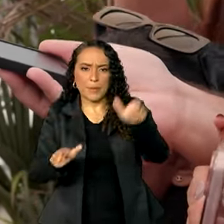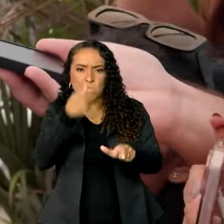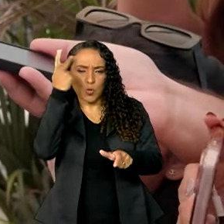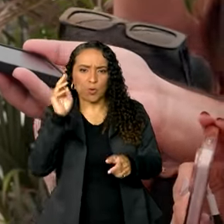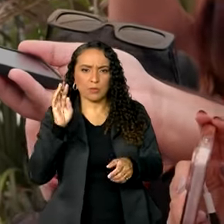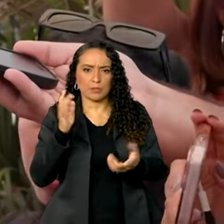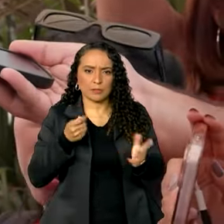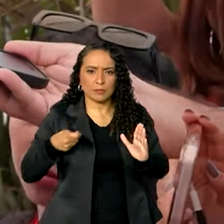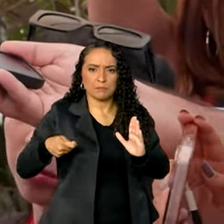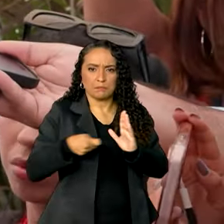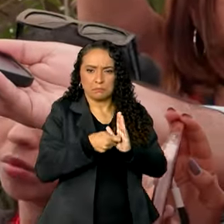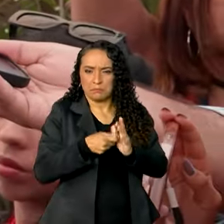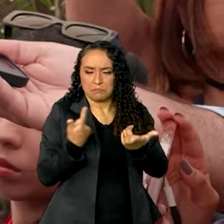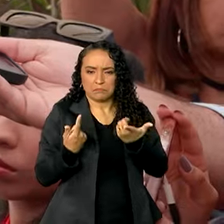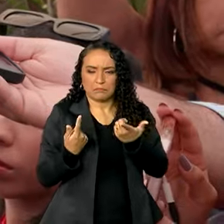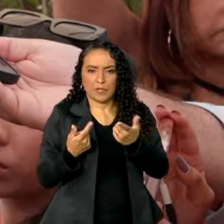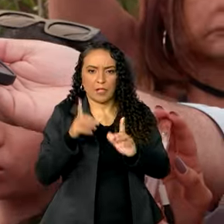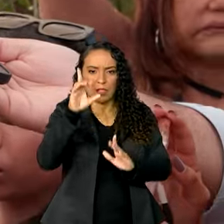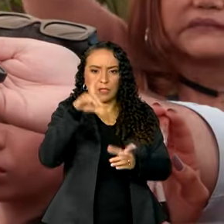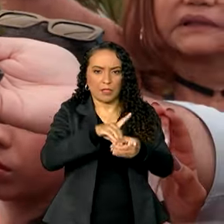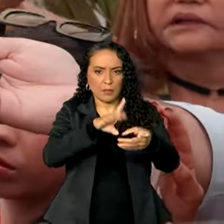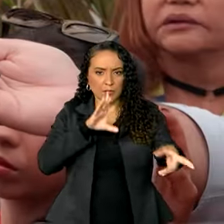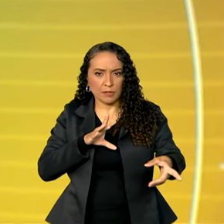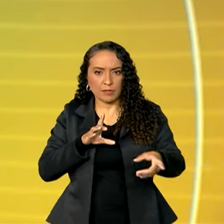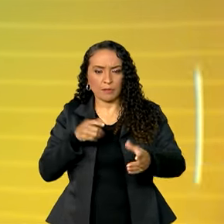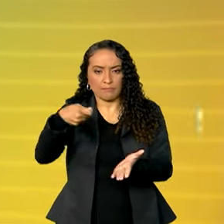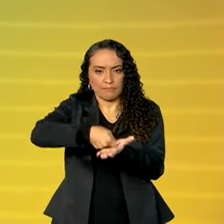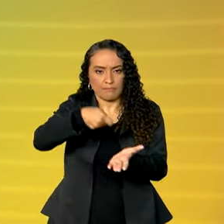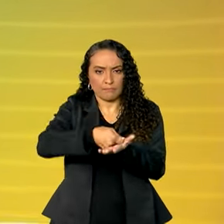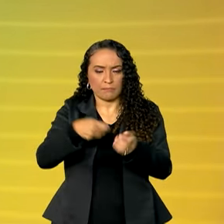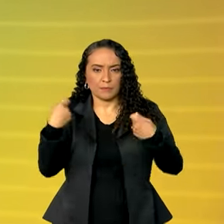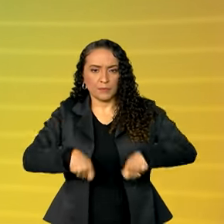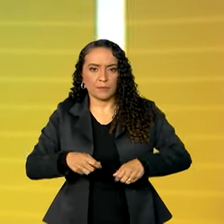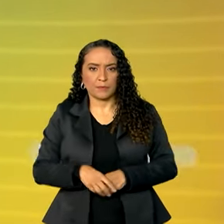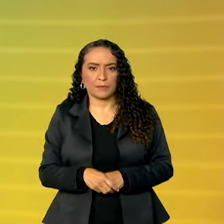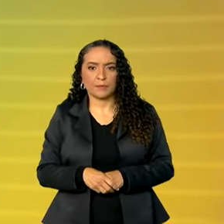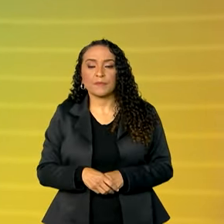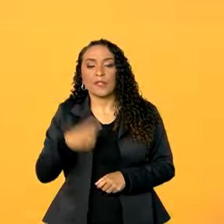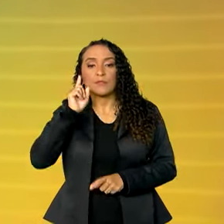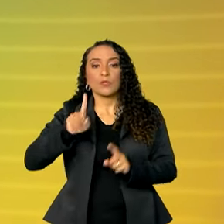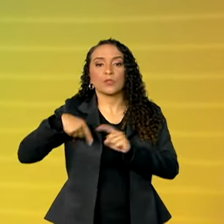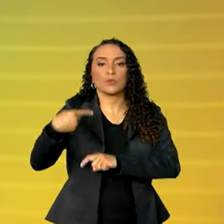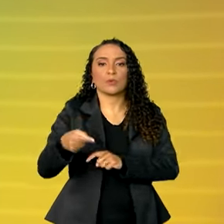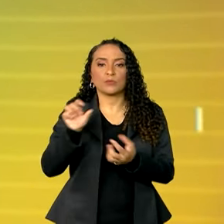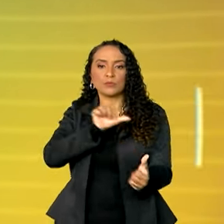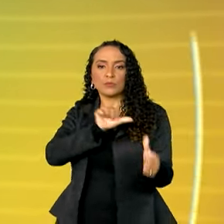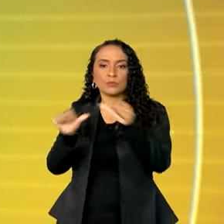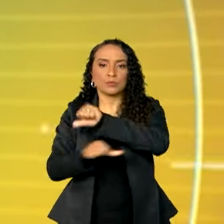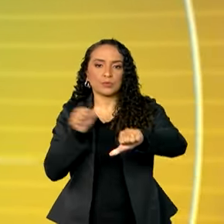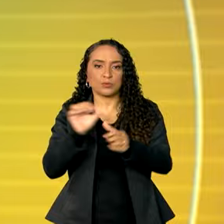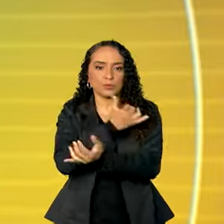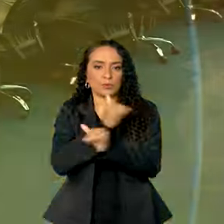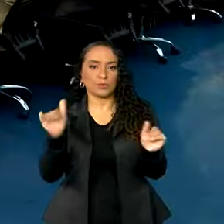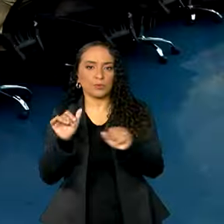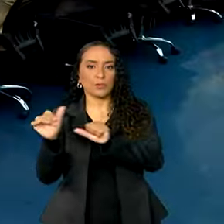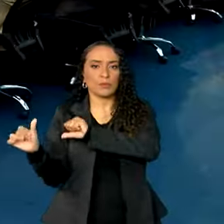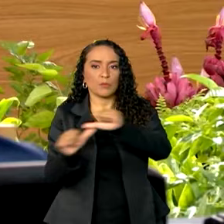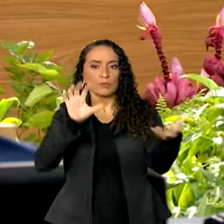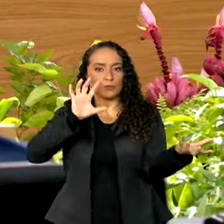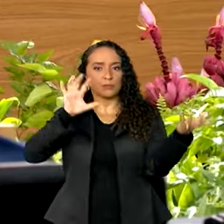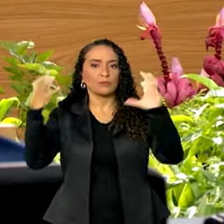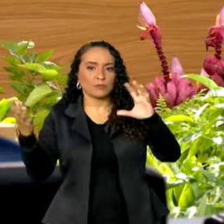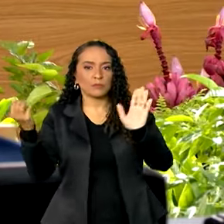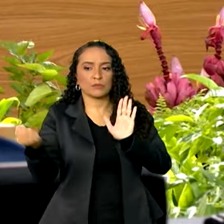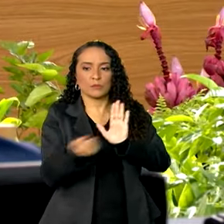democracia e contra o Estado Democrático de Direito tem que ser punido no rigor da lei. Veja a seguir, transição energética e mudanças